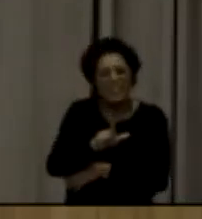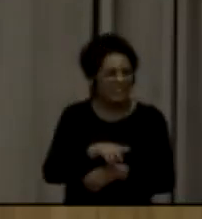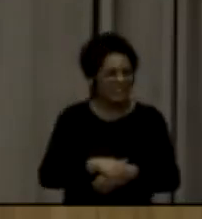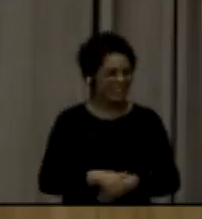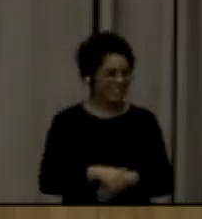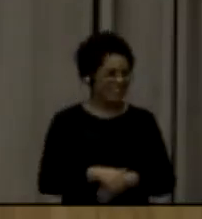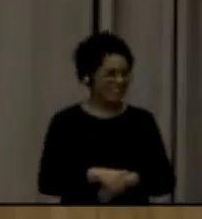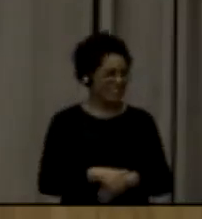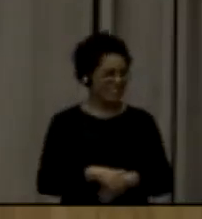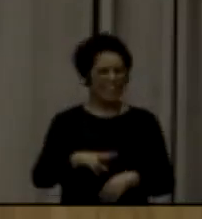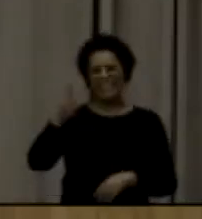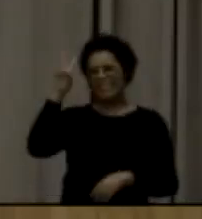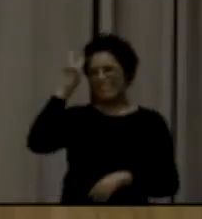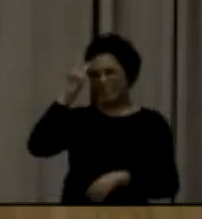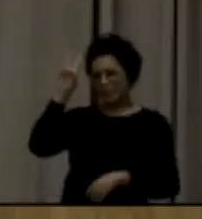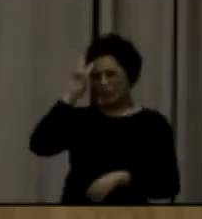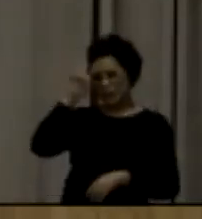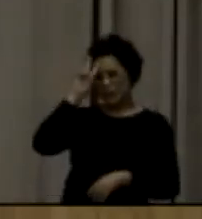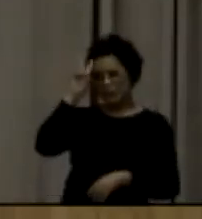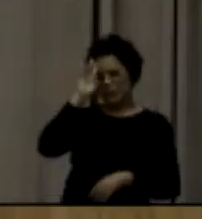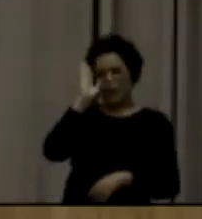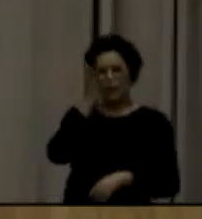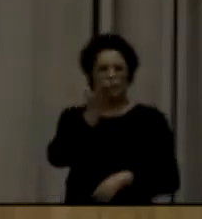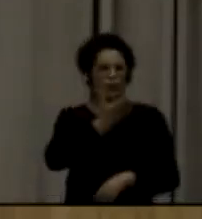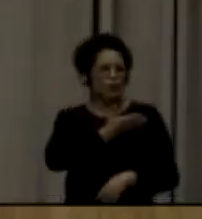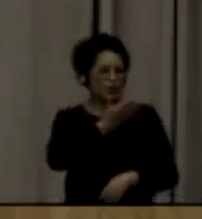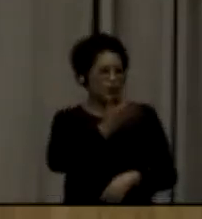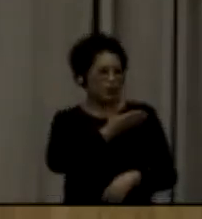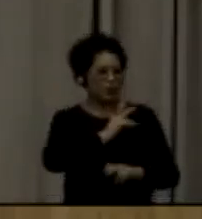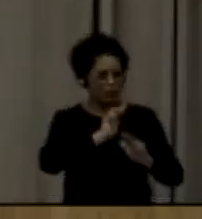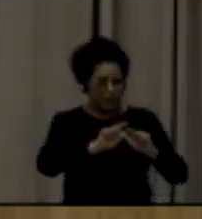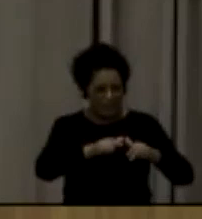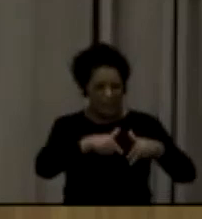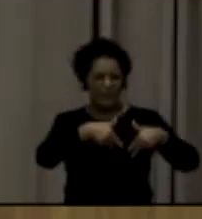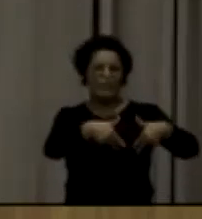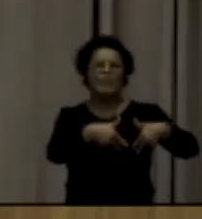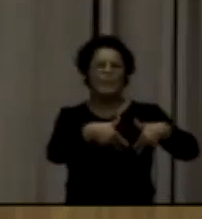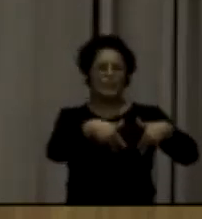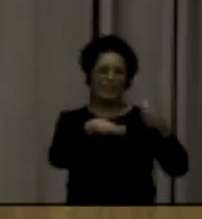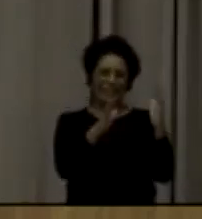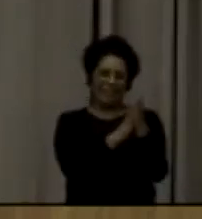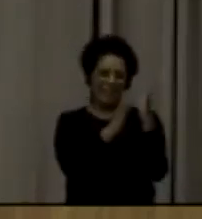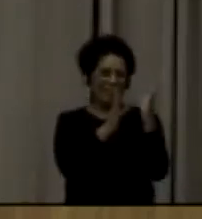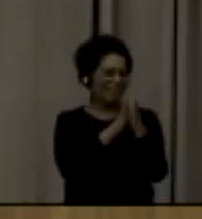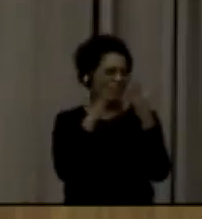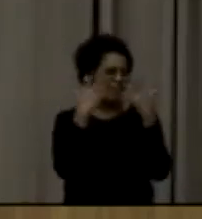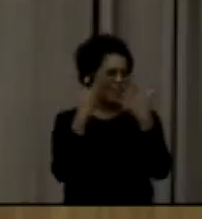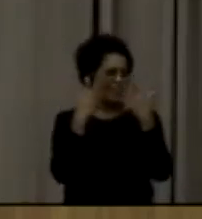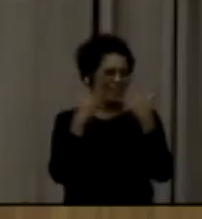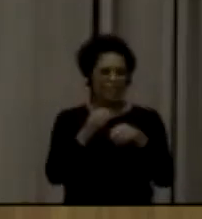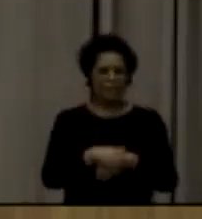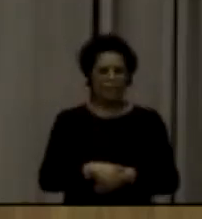Histórico e nosso querido companheiro Díglio.